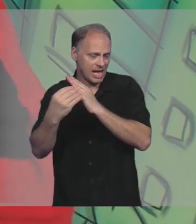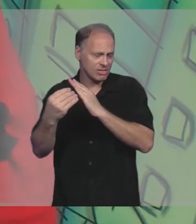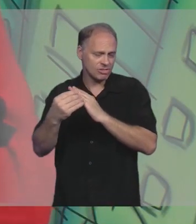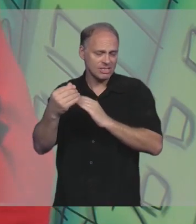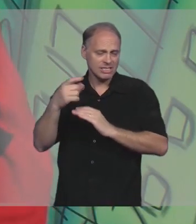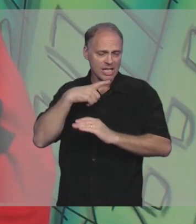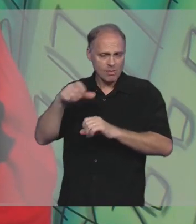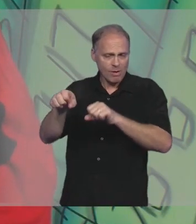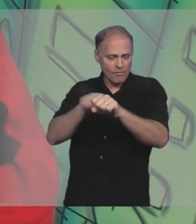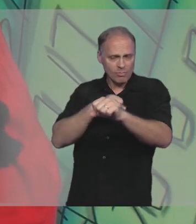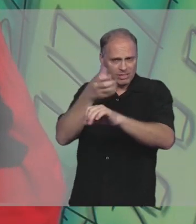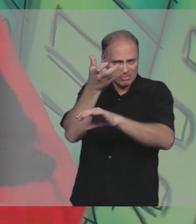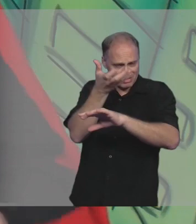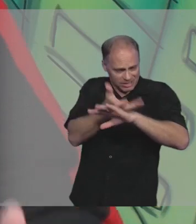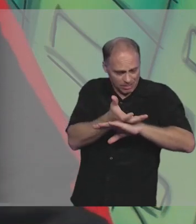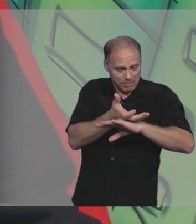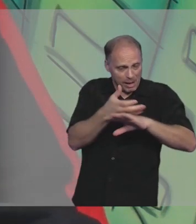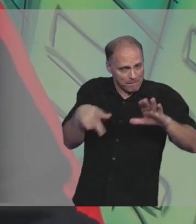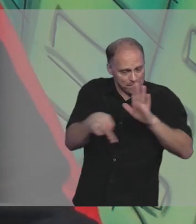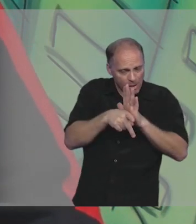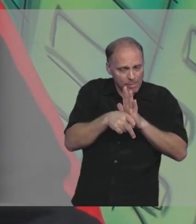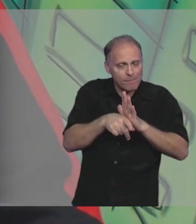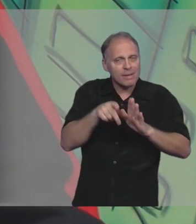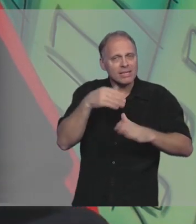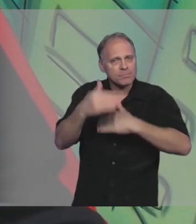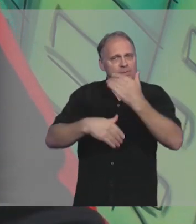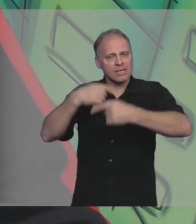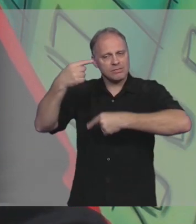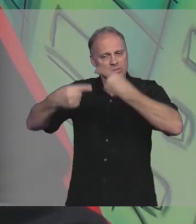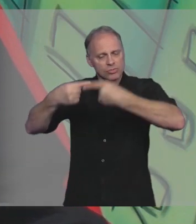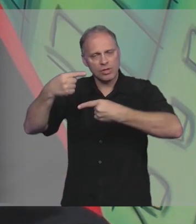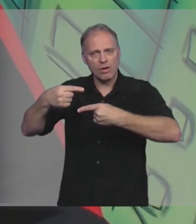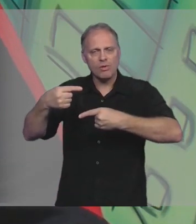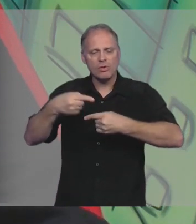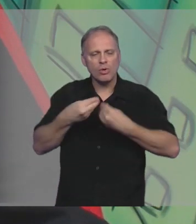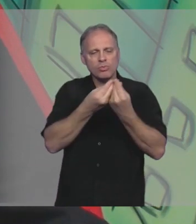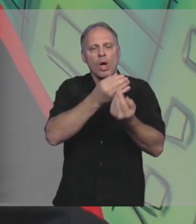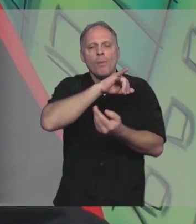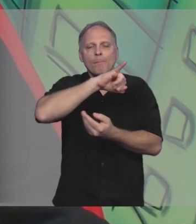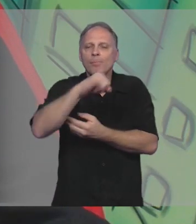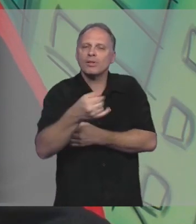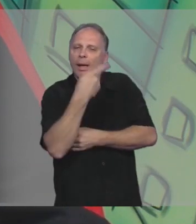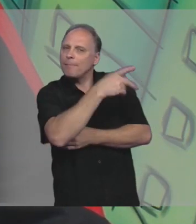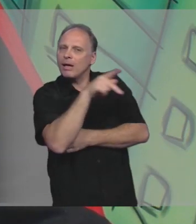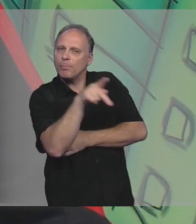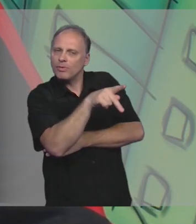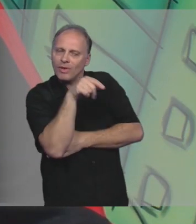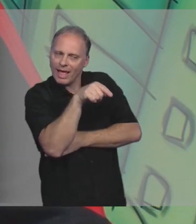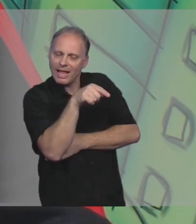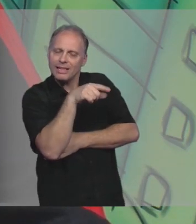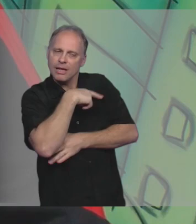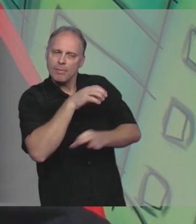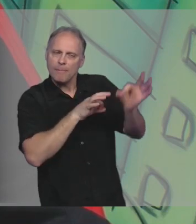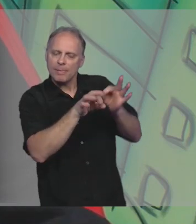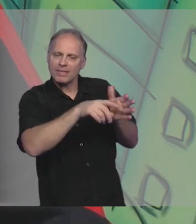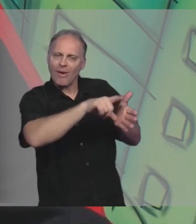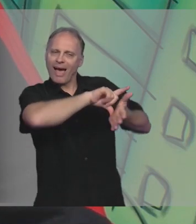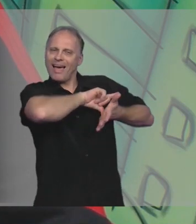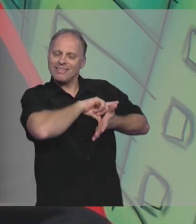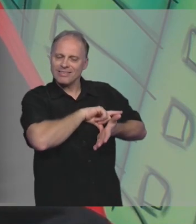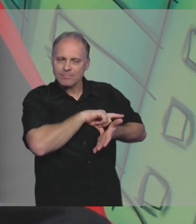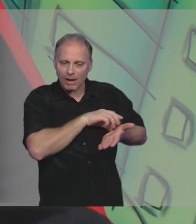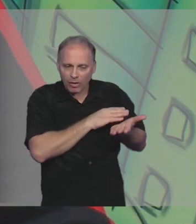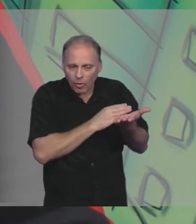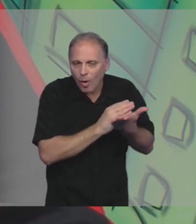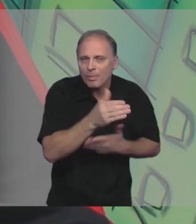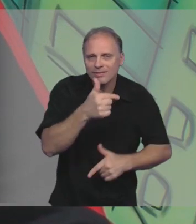esse processo de discussão da BNCC não oportunizou que esse professor tivesse uma preparação prévia, uma formação